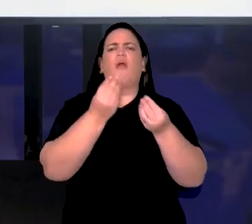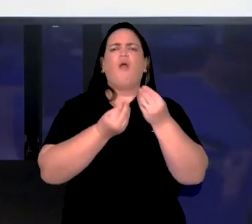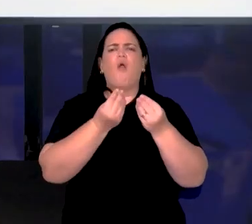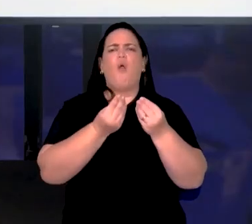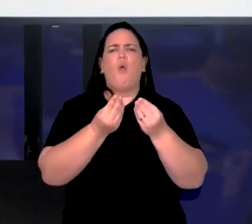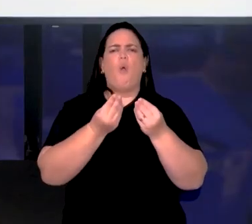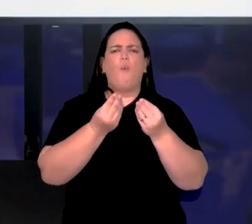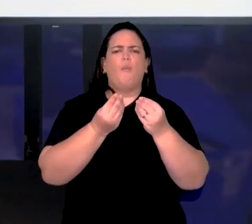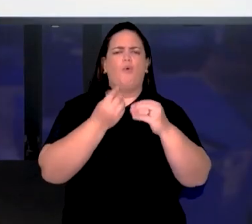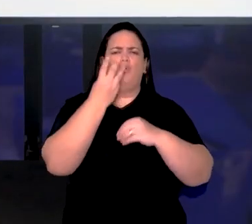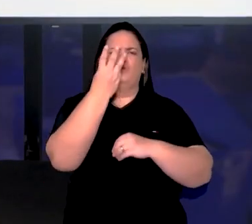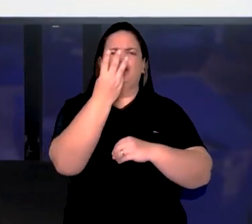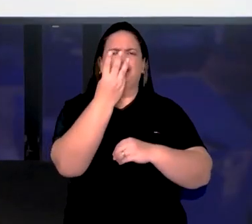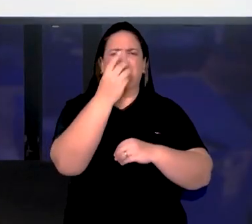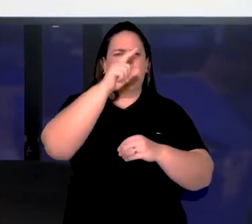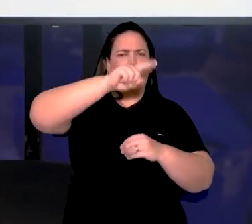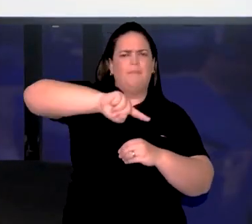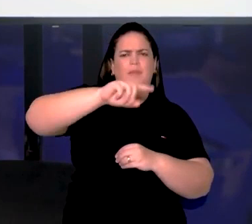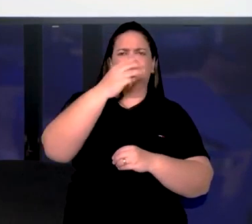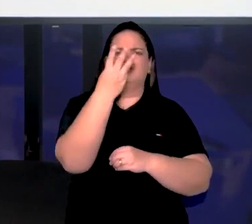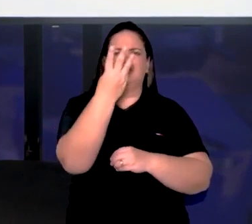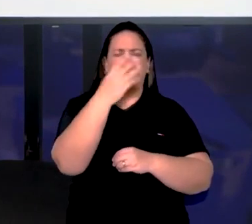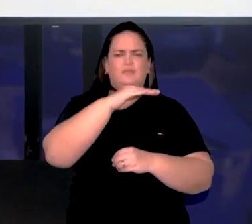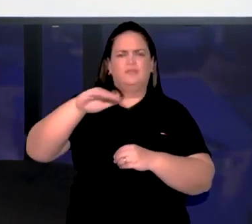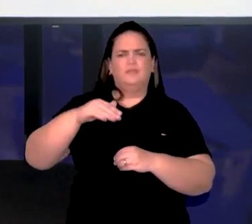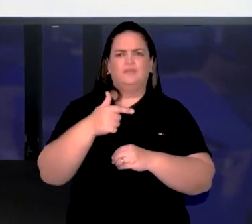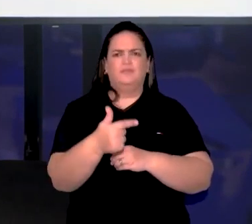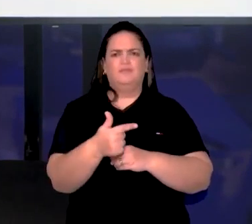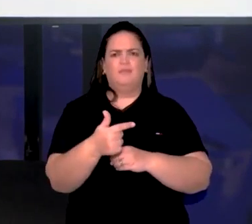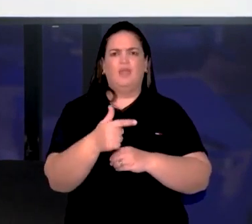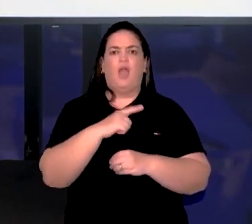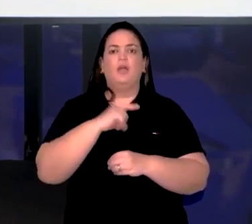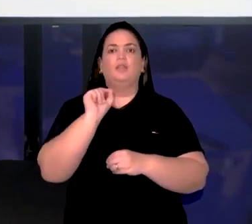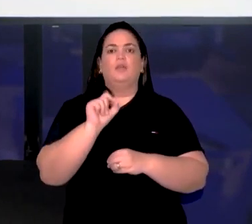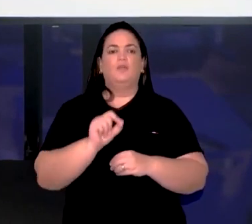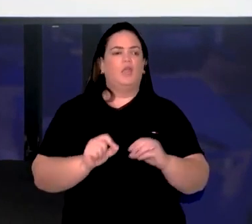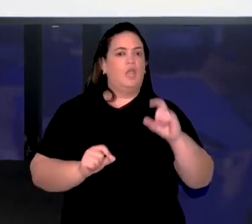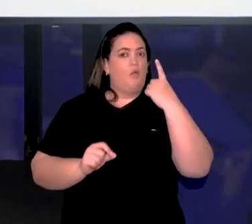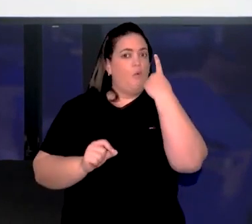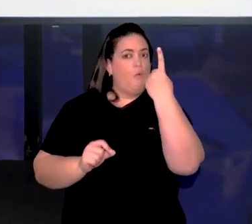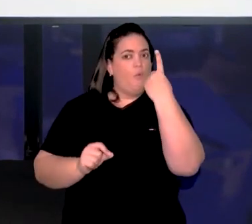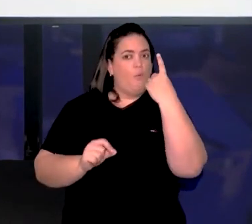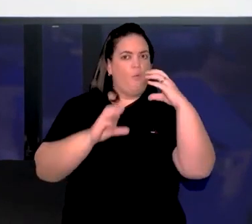eu vou ter um inteiro